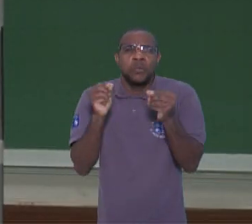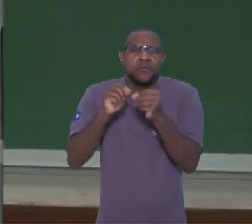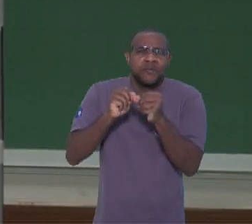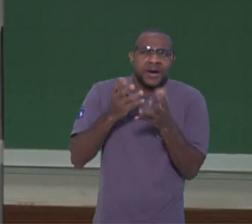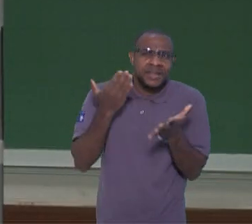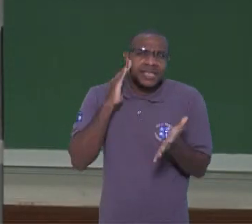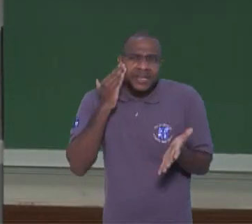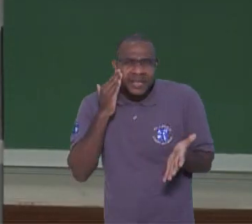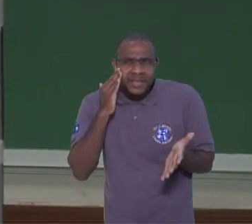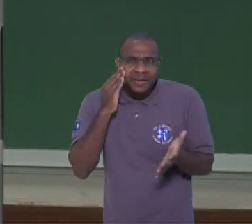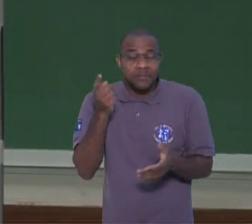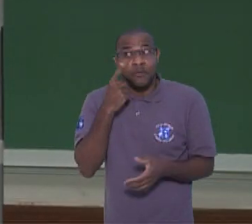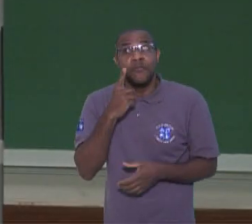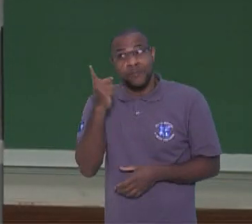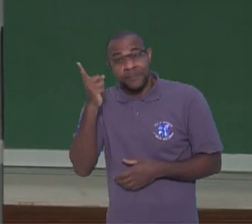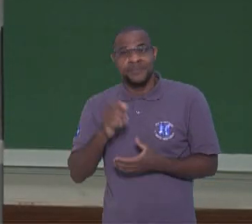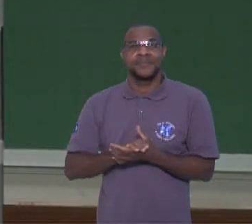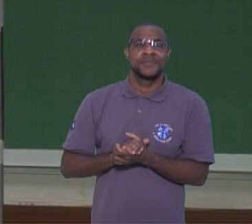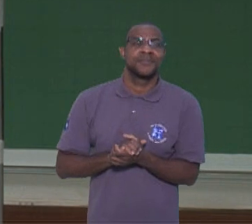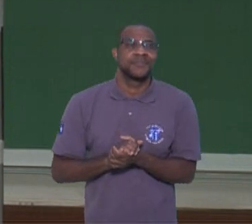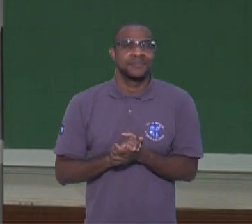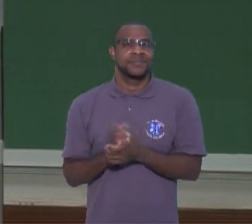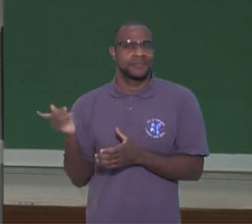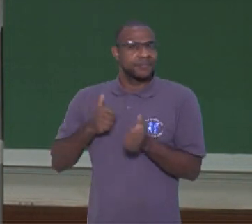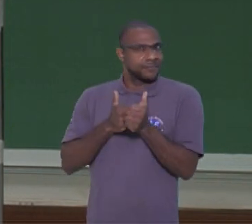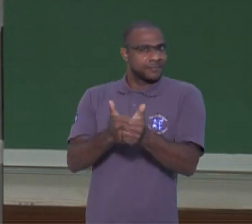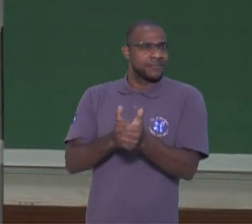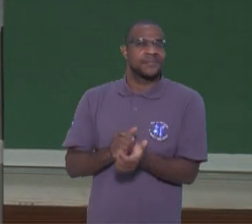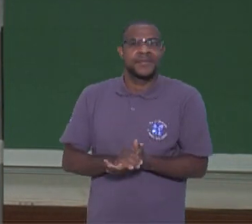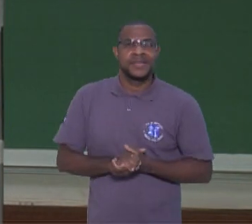faz? Vamos dar uma olhadinha? Então me acompanhe.